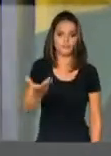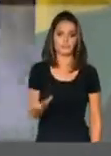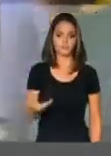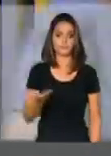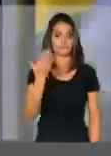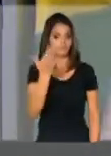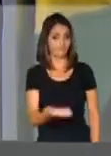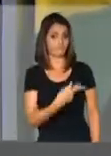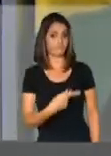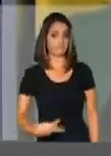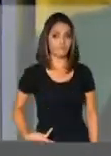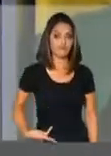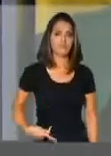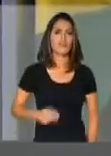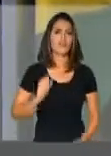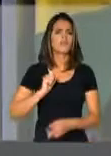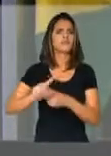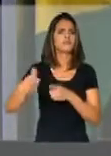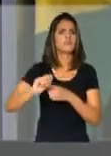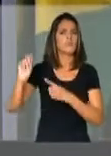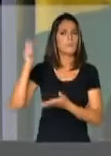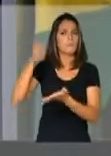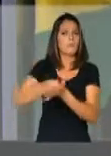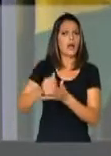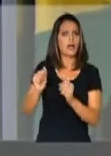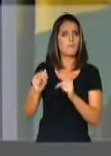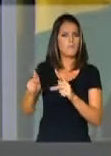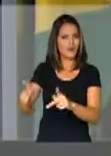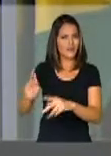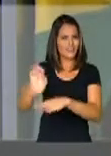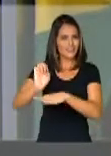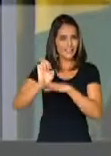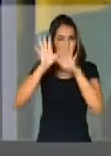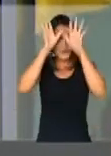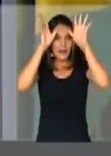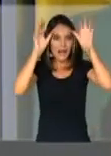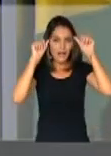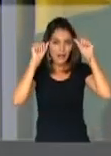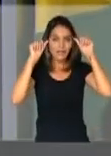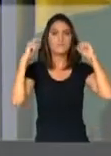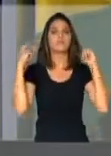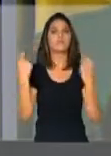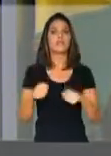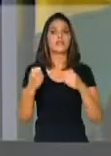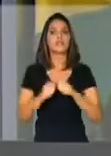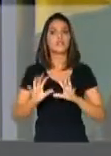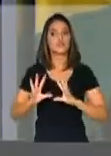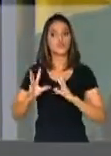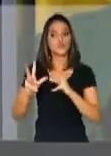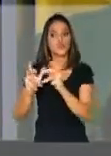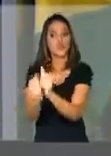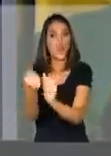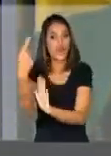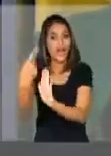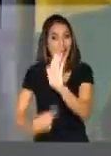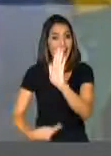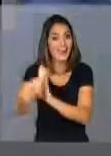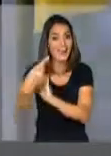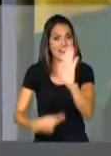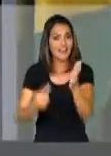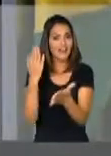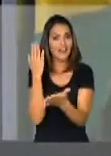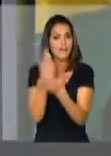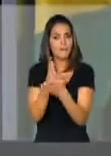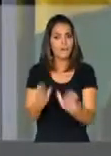presidente por entender que esses benefícios pagos pelo estado do acre devem ser integralmente extintos é que